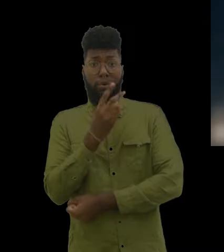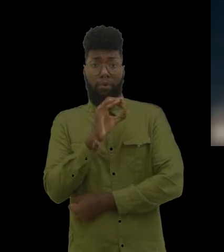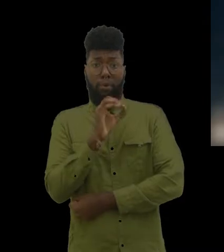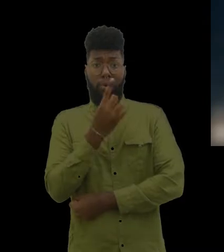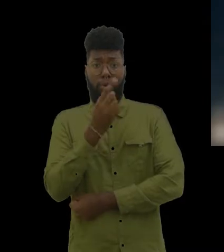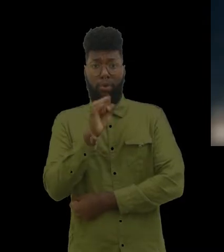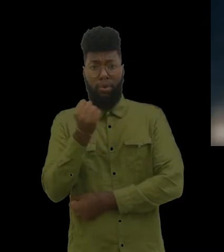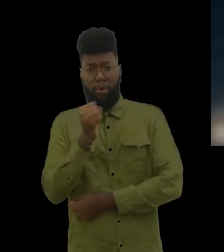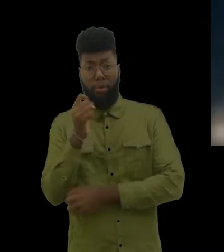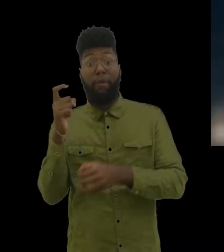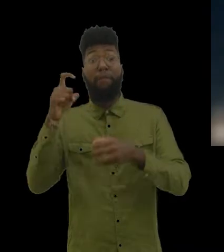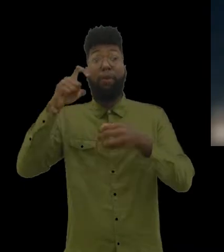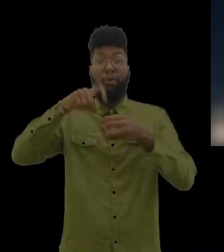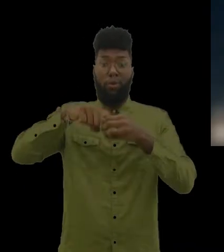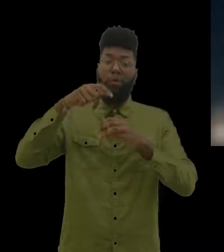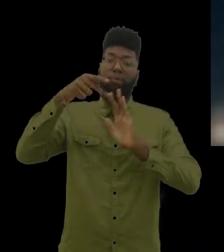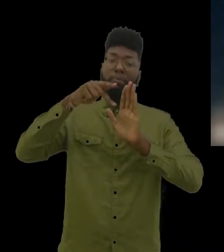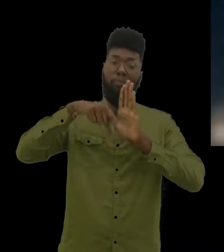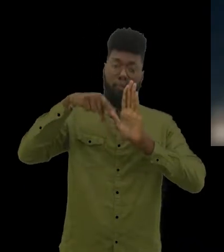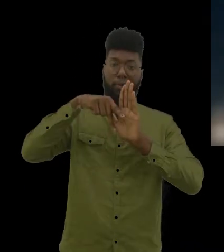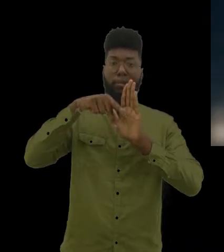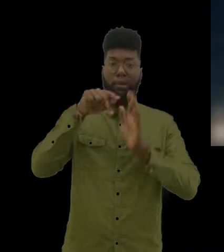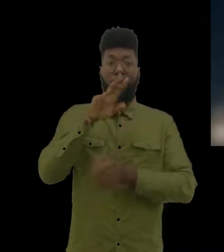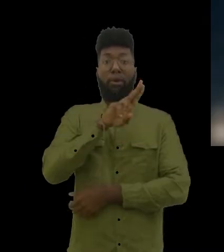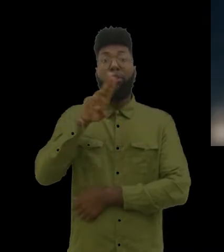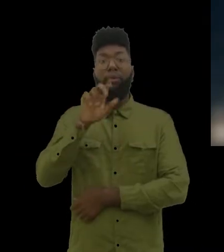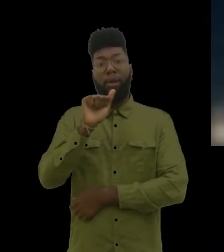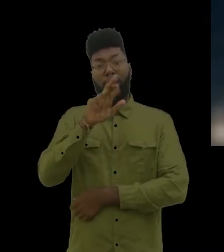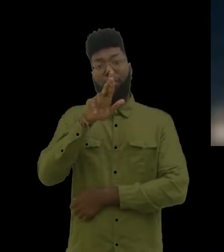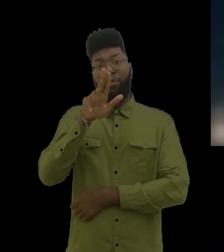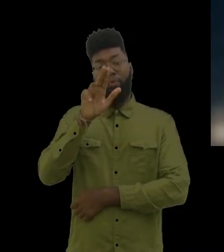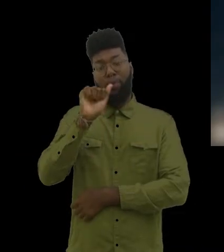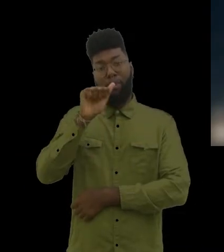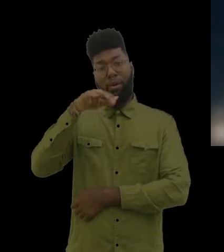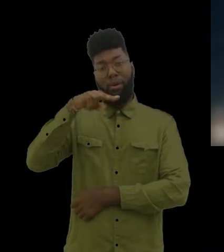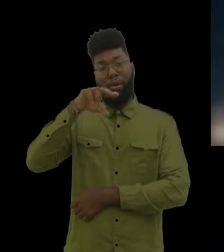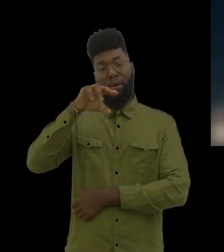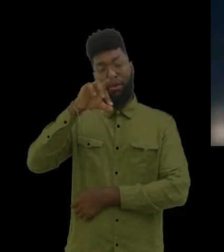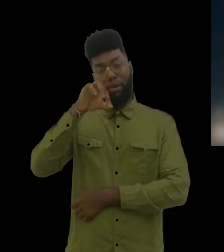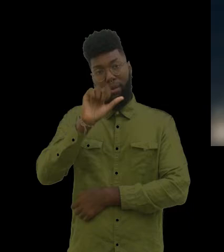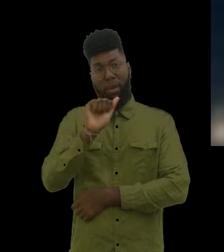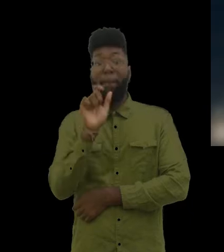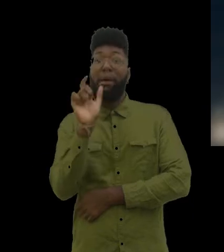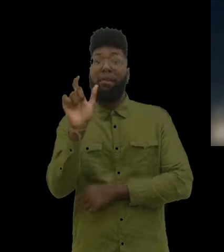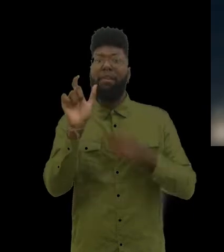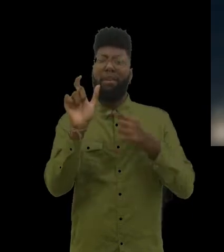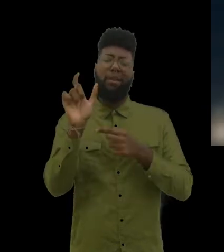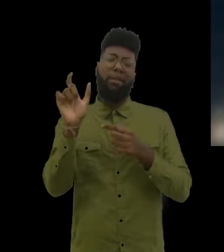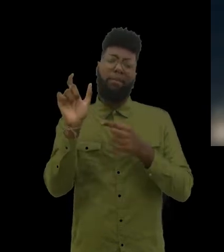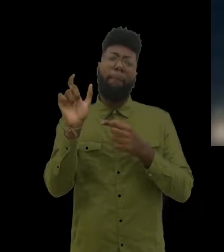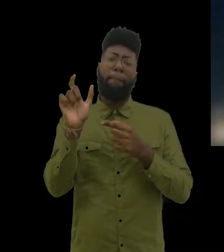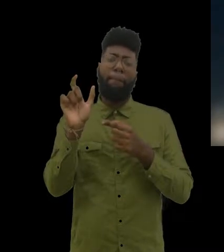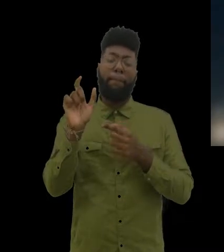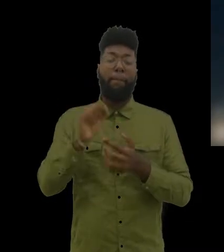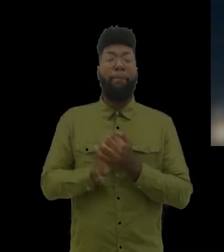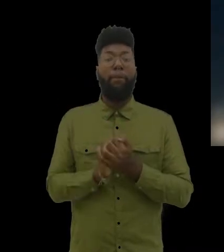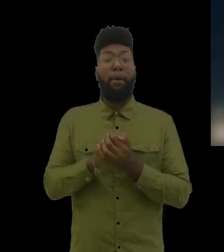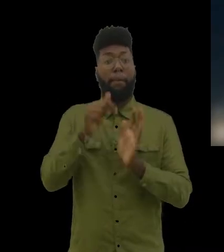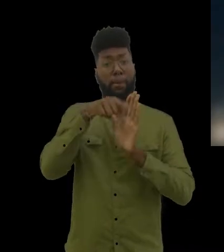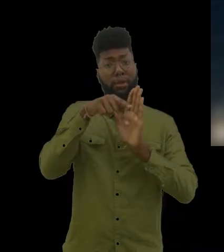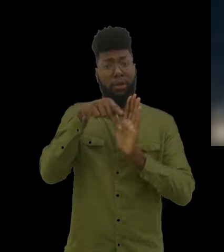como projeto Aruanda, né? Então o Aruanda é recente, né, ele tinha a coordenação da professora